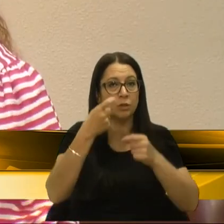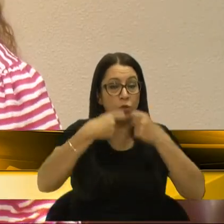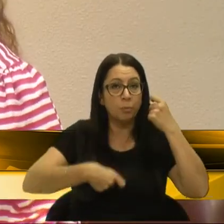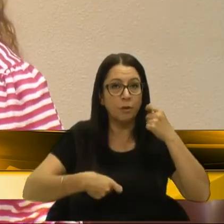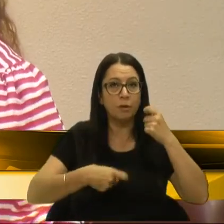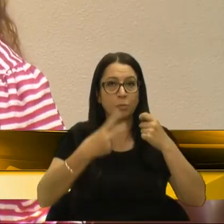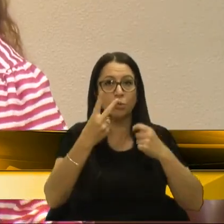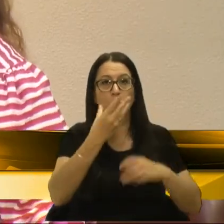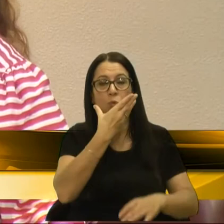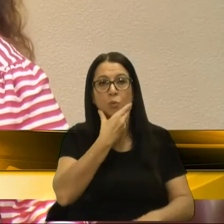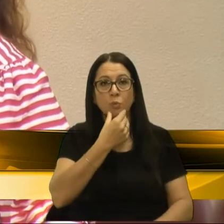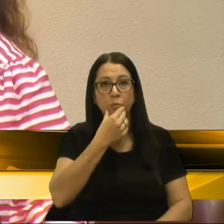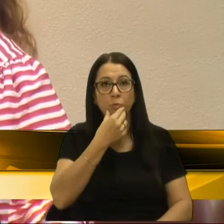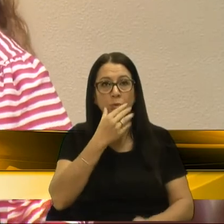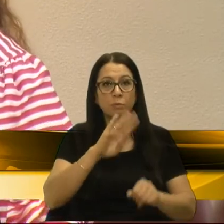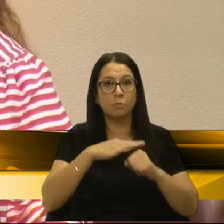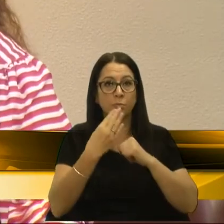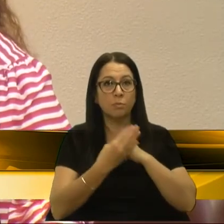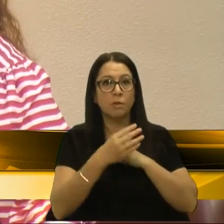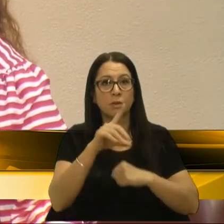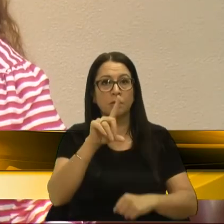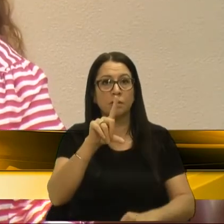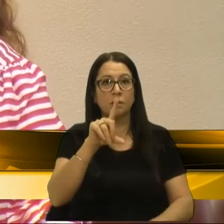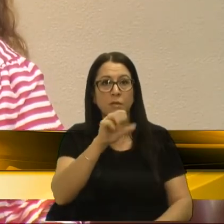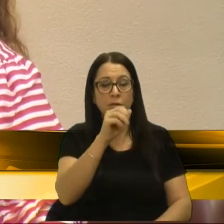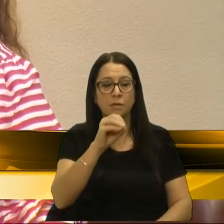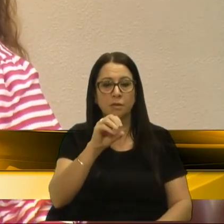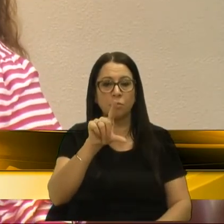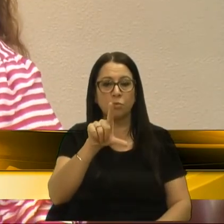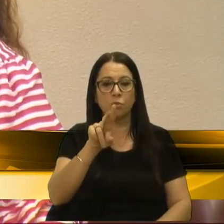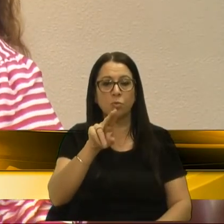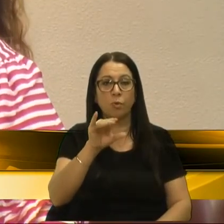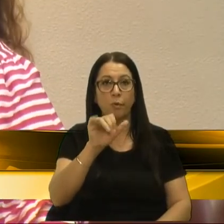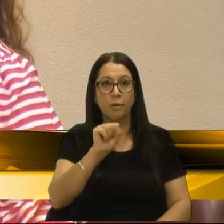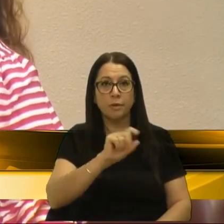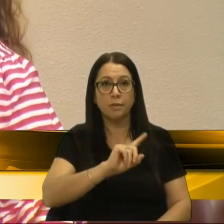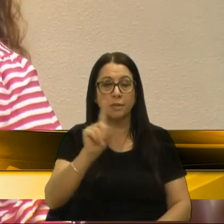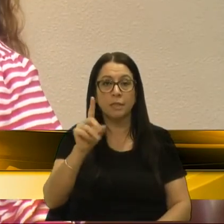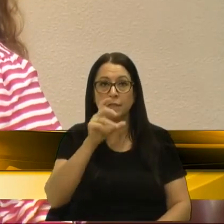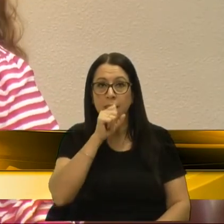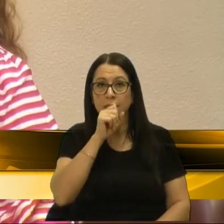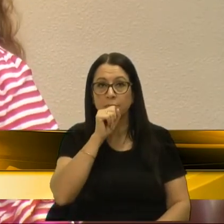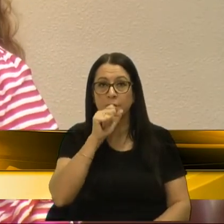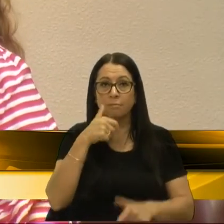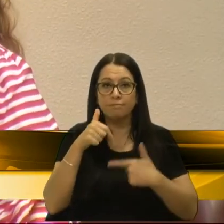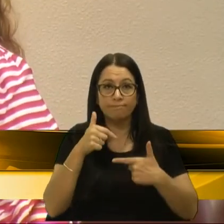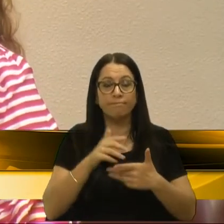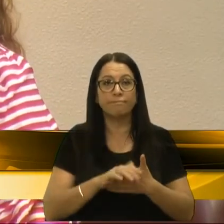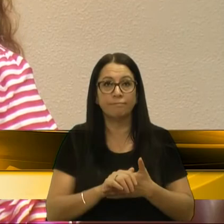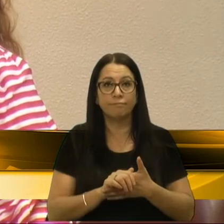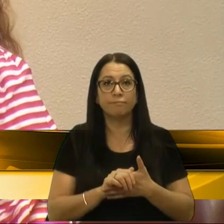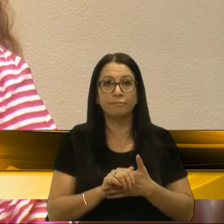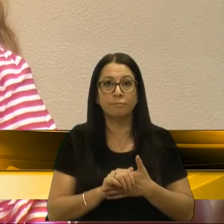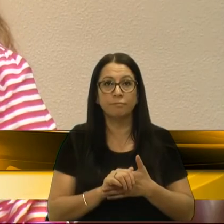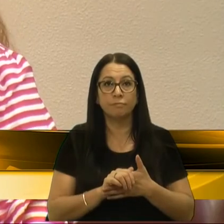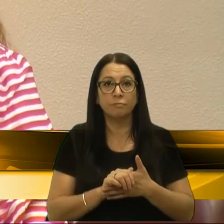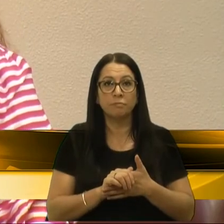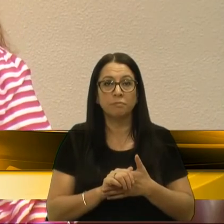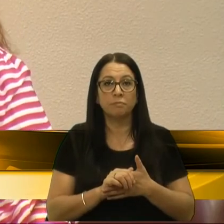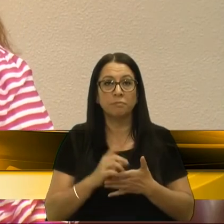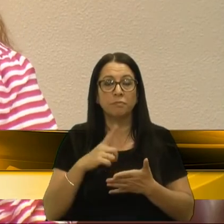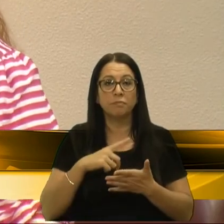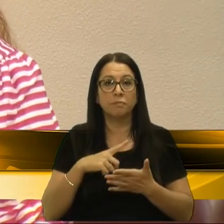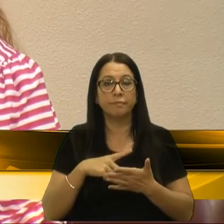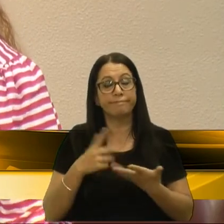estuprada por dois homens no loteamento São Lucas. Ela que estava indo, né, num sábado para o trabalho e teve, né,